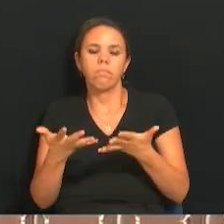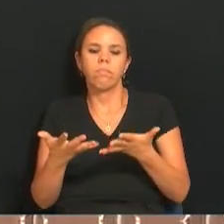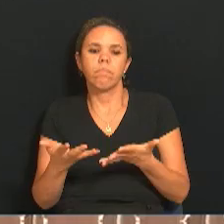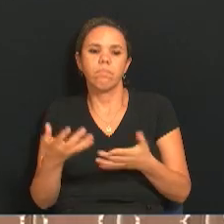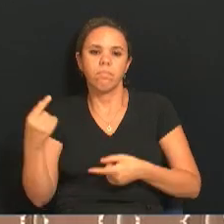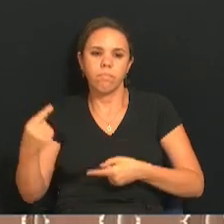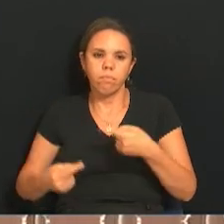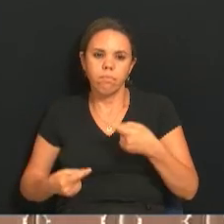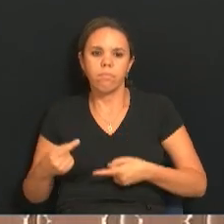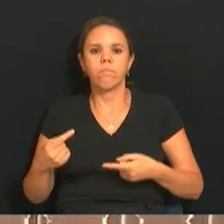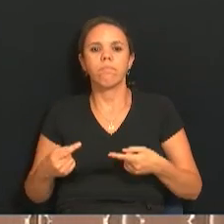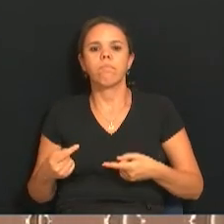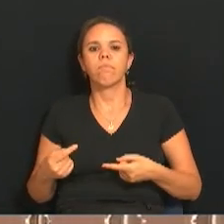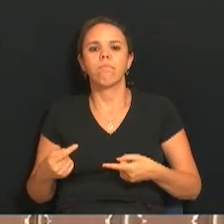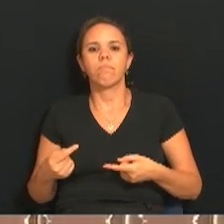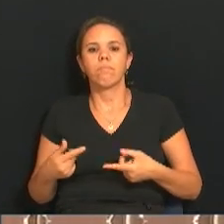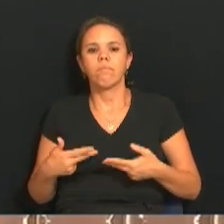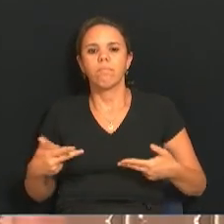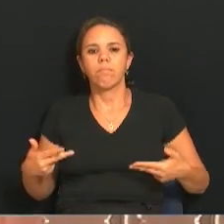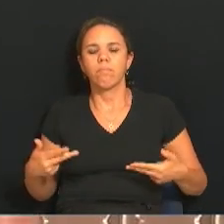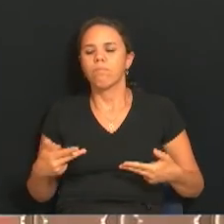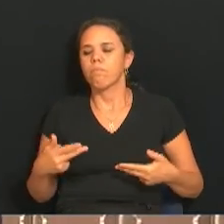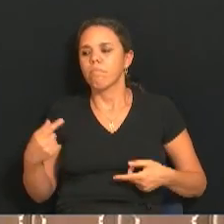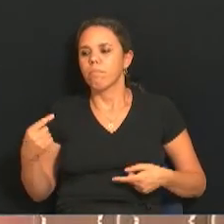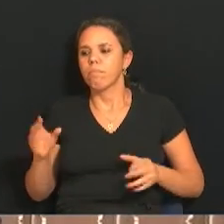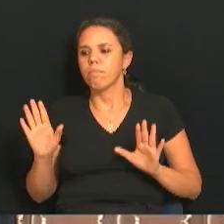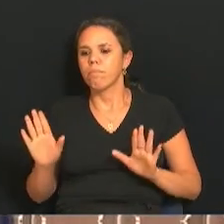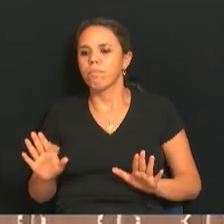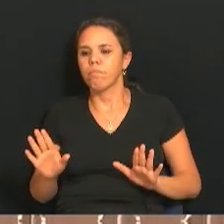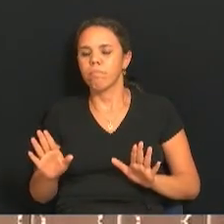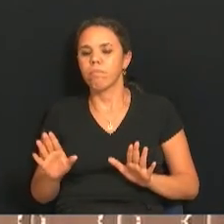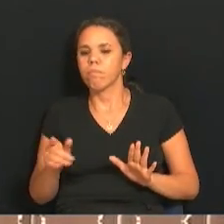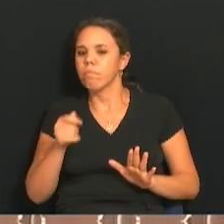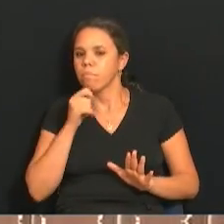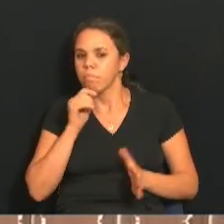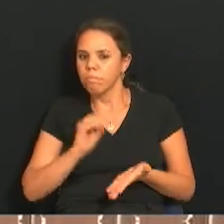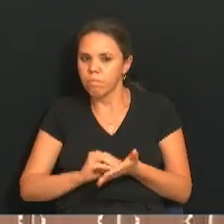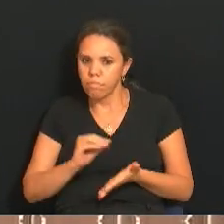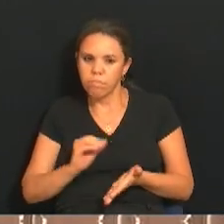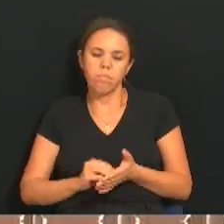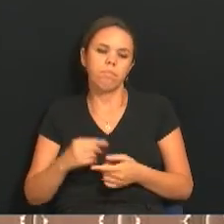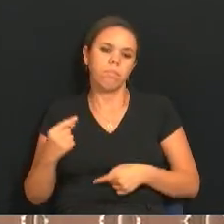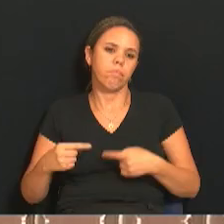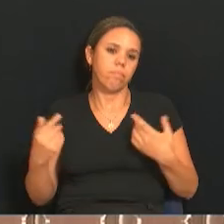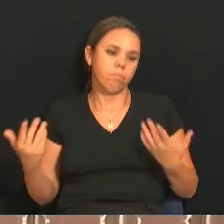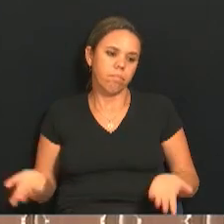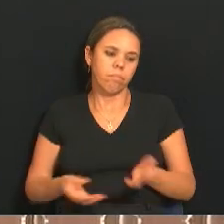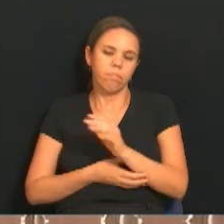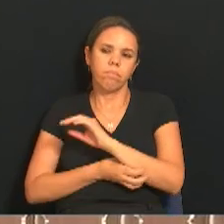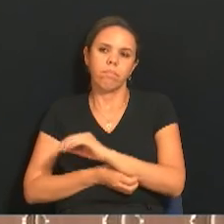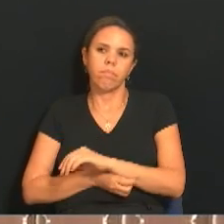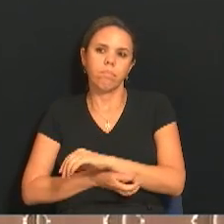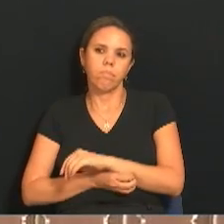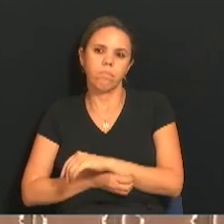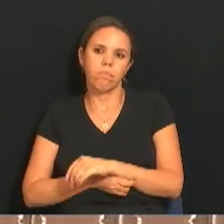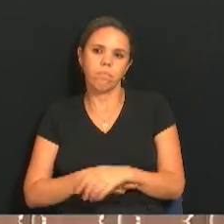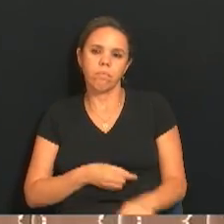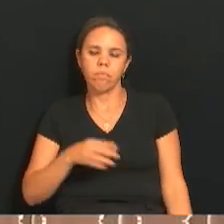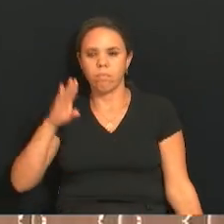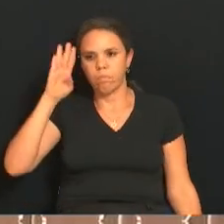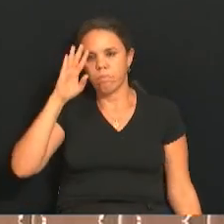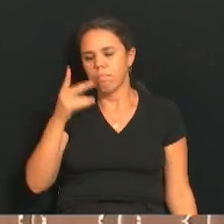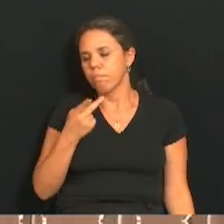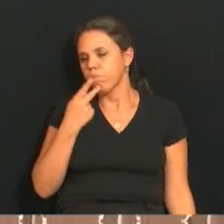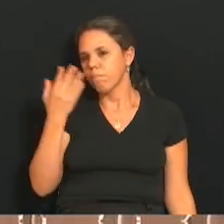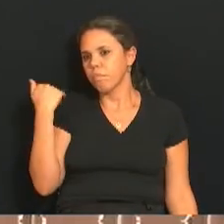política. Eu acho que muitas coisas aqui foram discutidas e muitas coisas ainda serão discutidas. Como o comandante falou, nada é